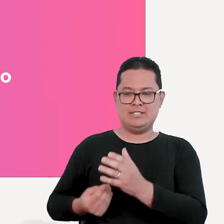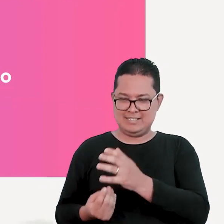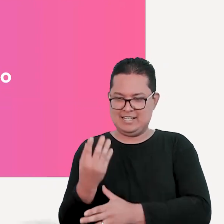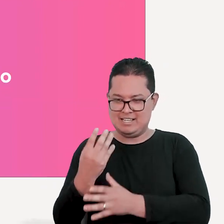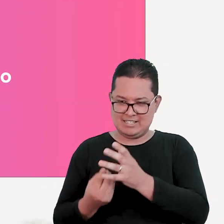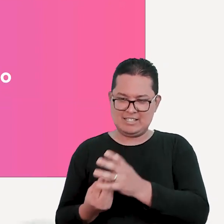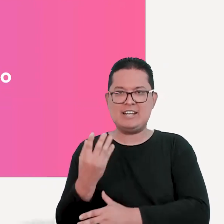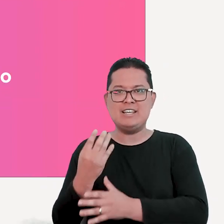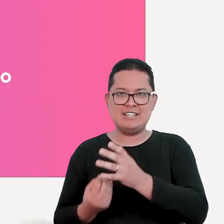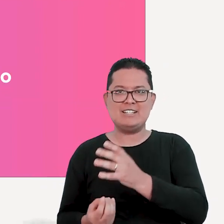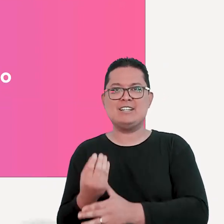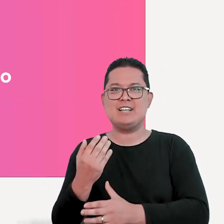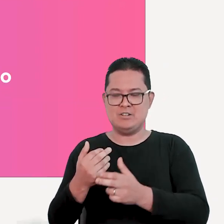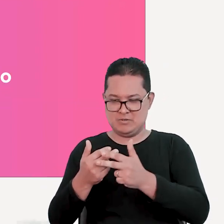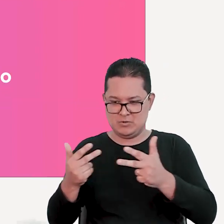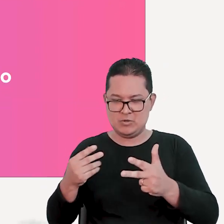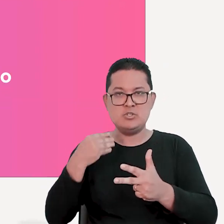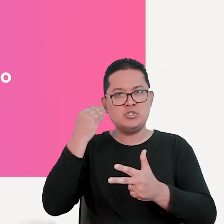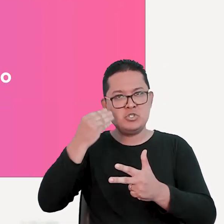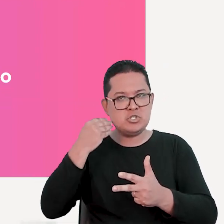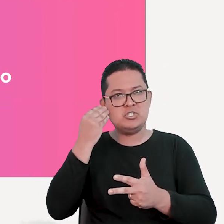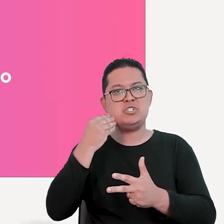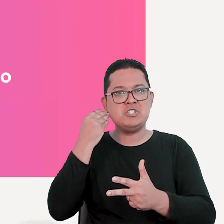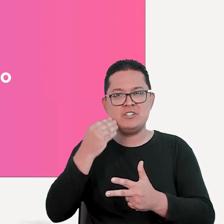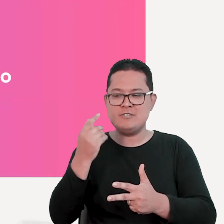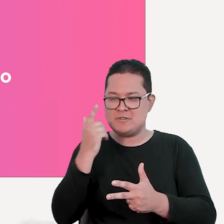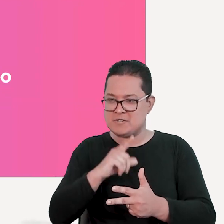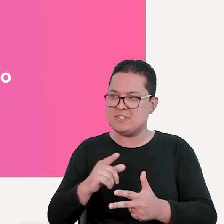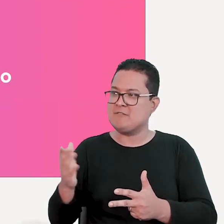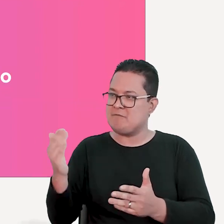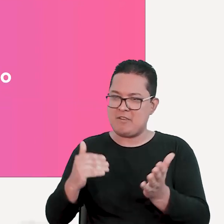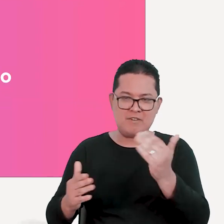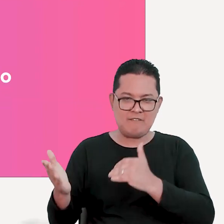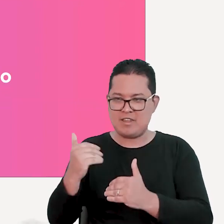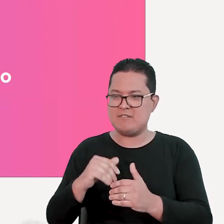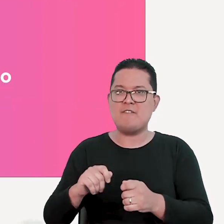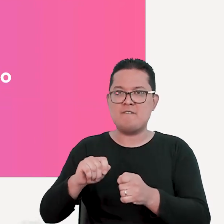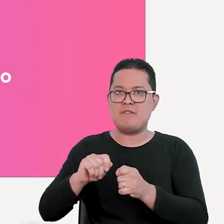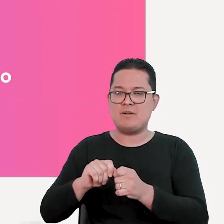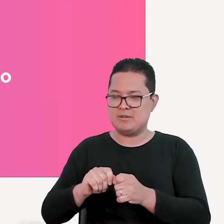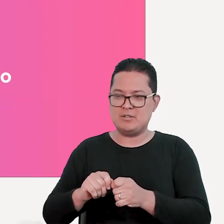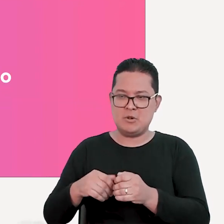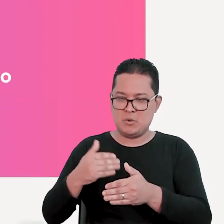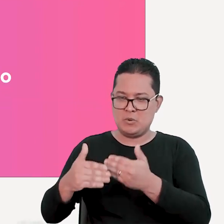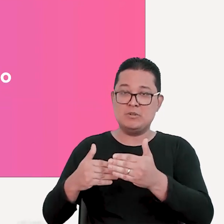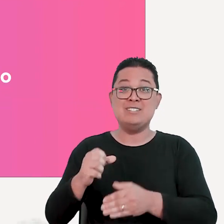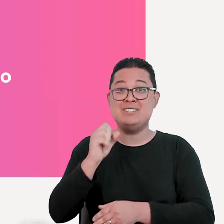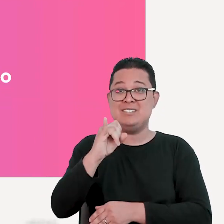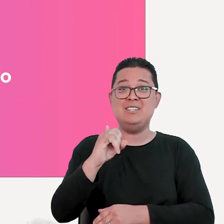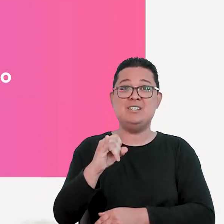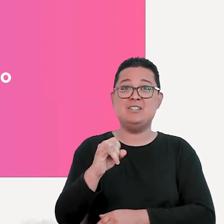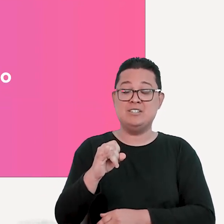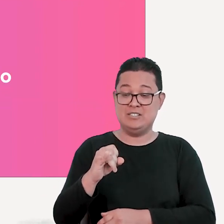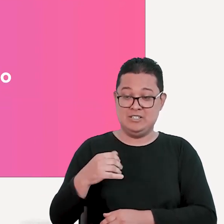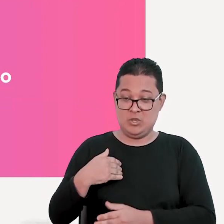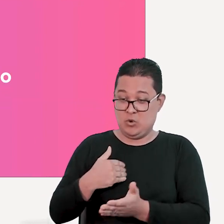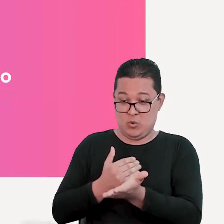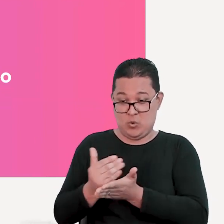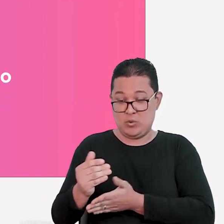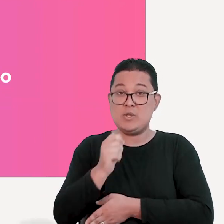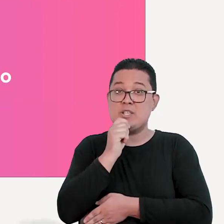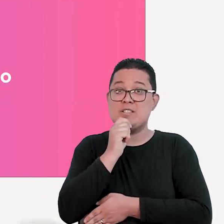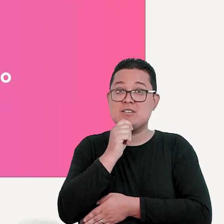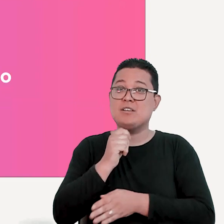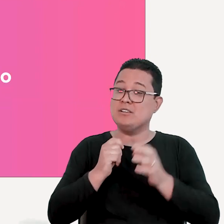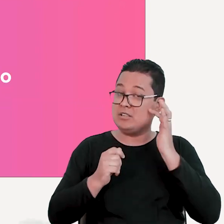repertório e começar a ter experiência com essas dinâmicas, porque se a gente não começa, a gente fica só na teoria, mas e a prática, onde